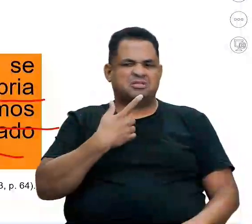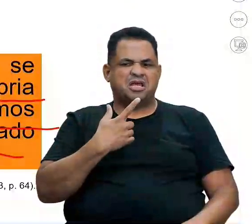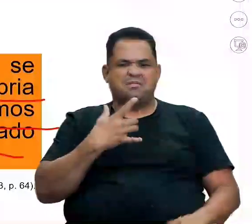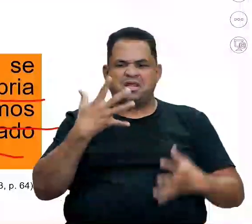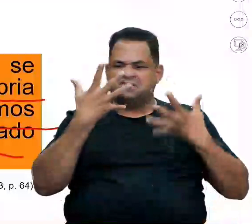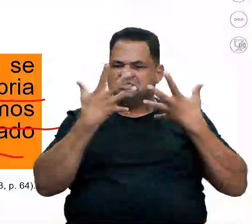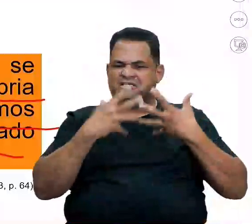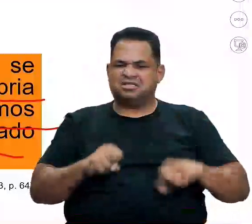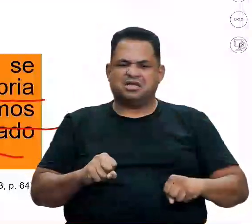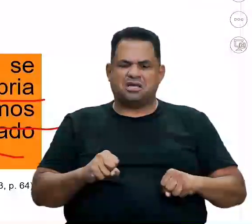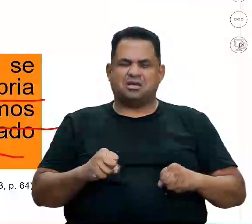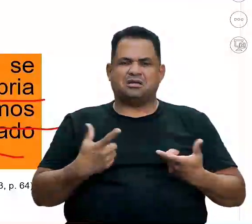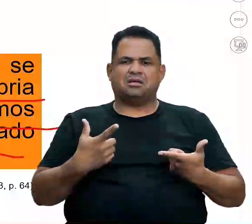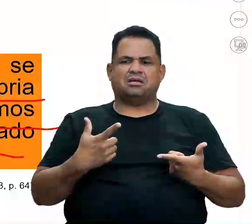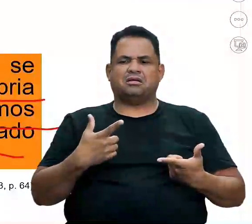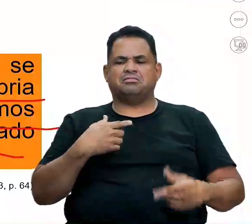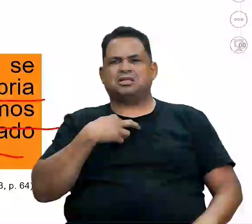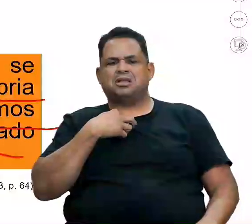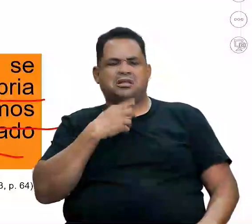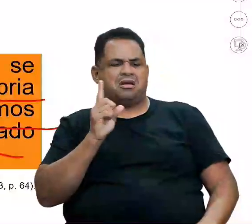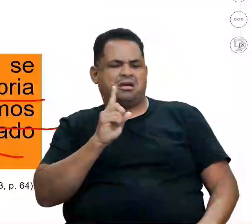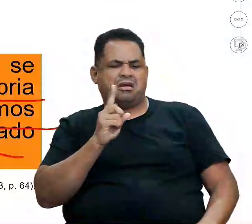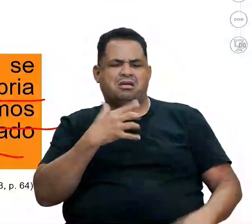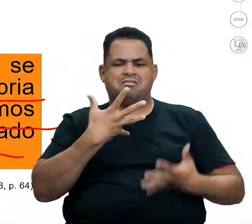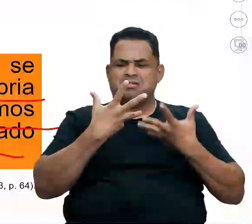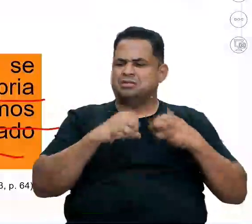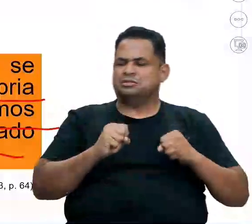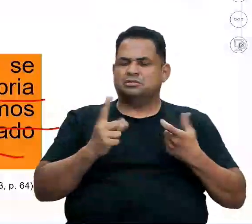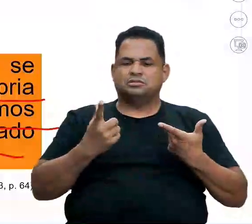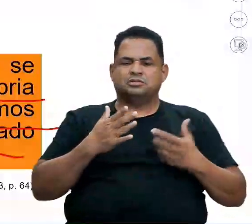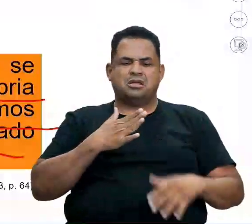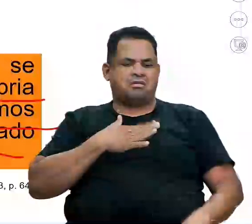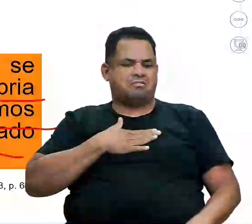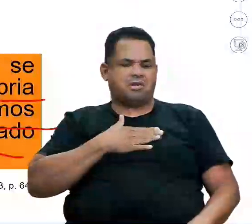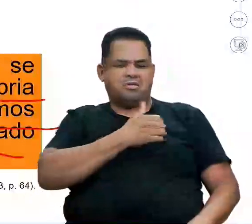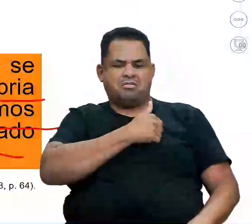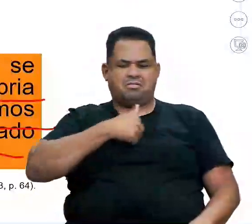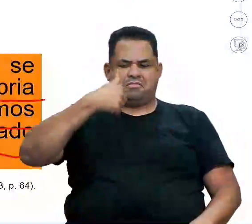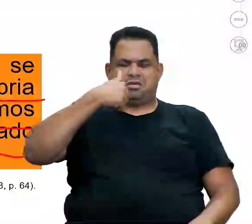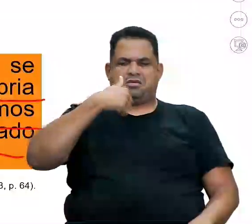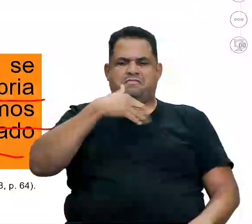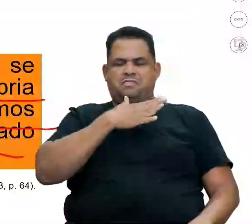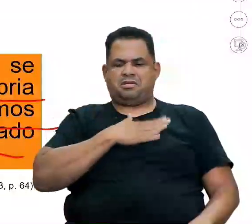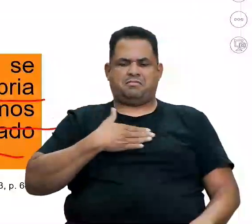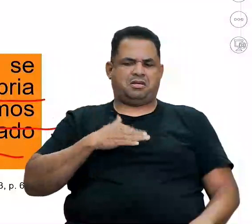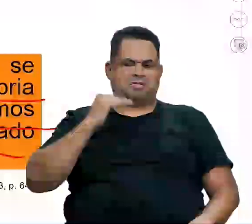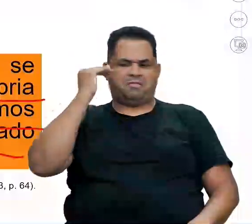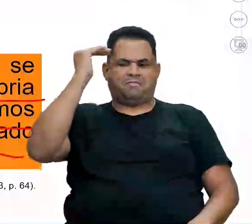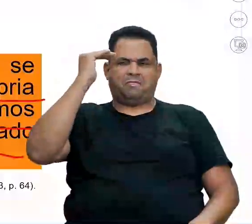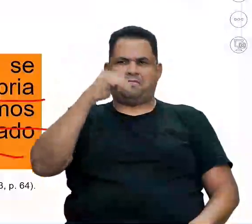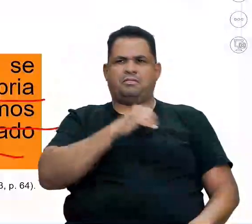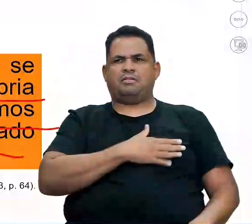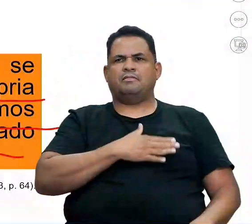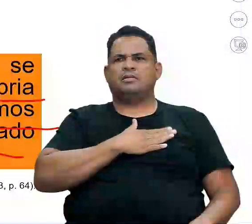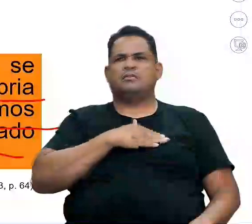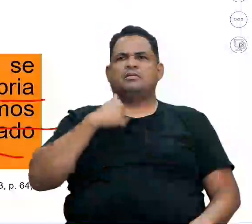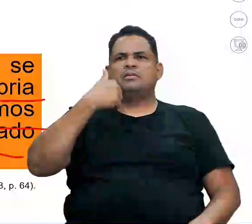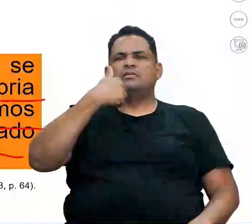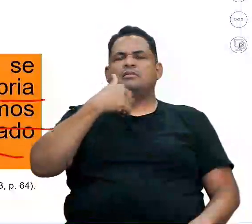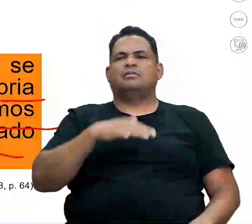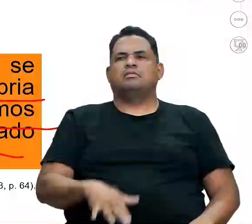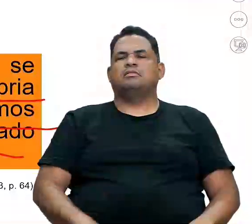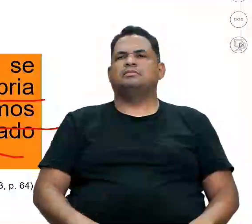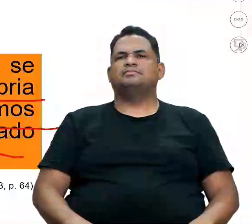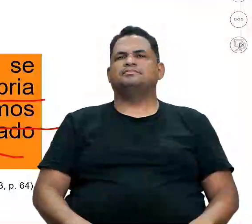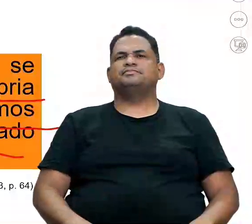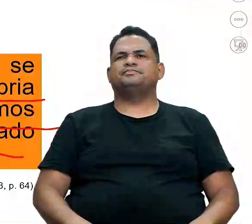onde eu digo que não, a minha cultura, eu sou mais a minha cultura, a minha é a top, a minha é superior,